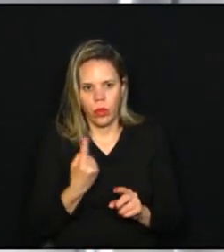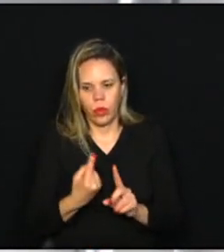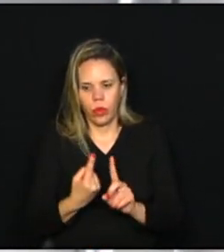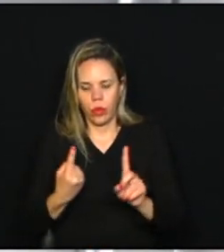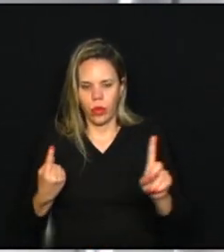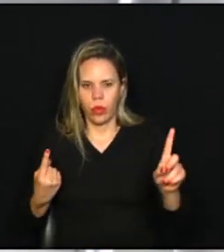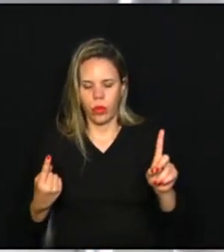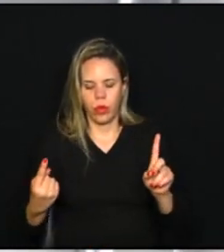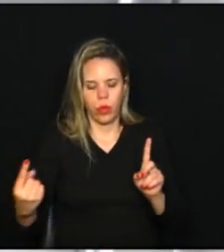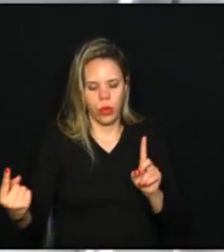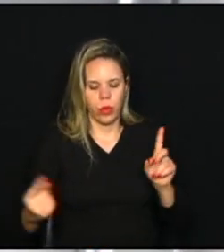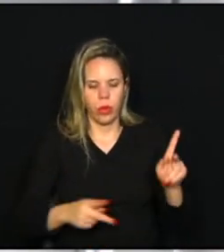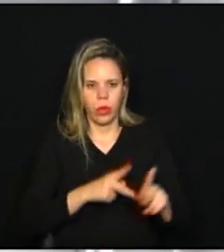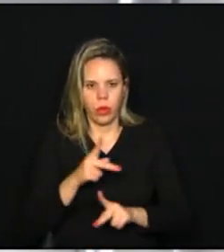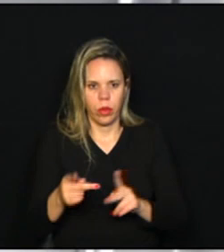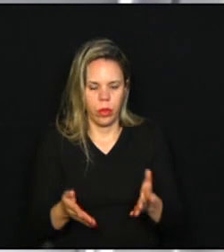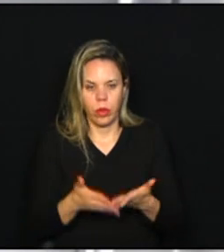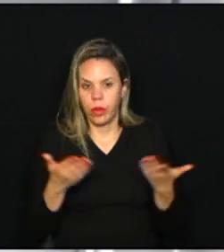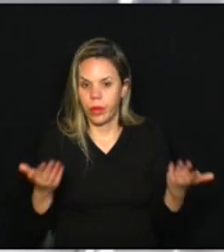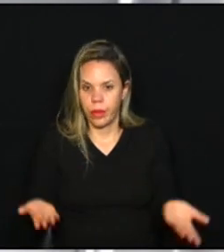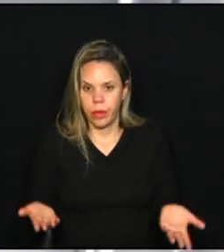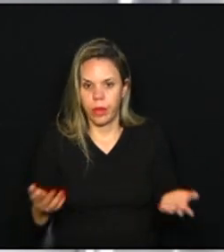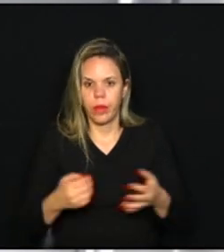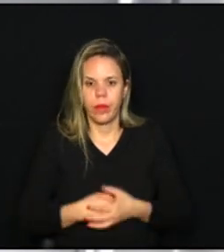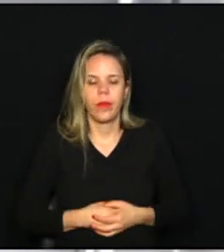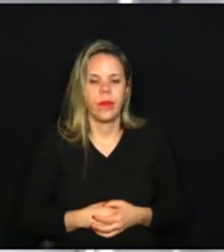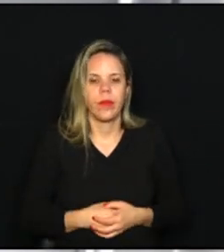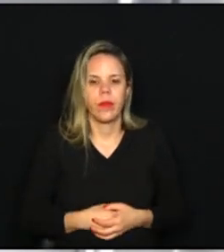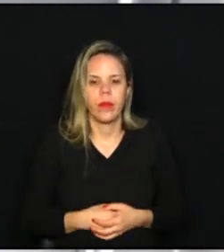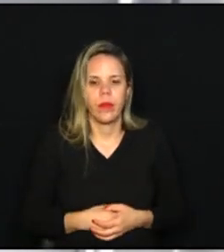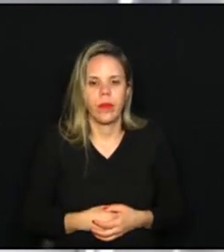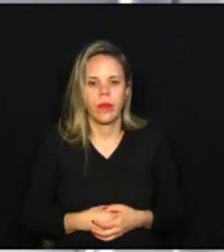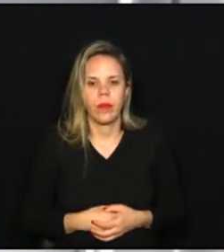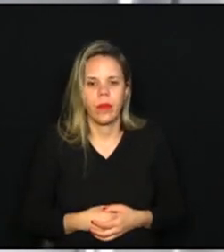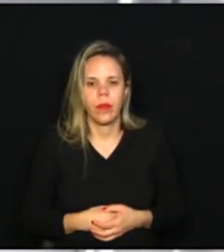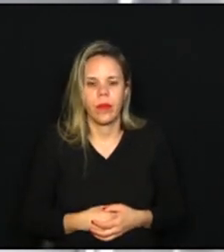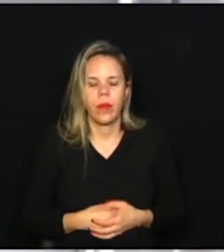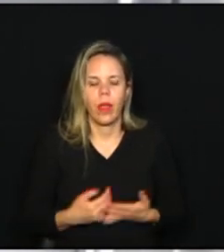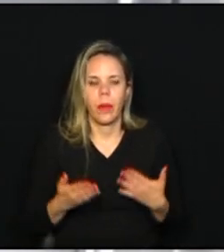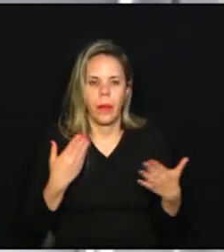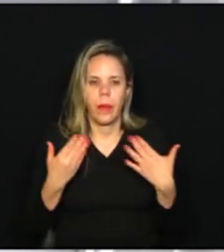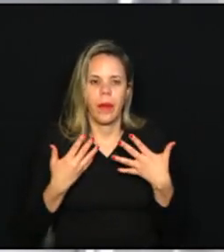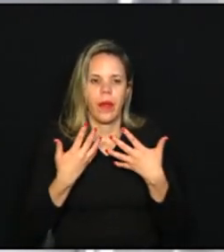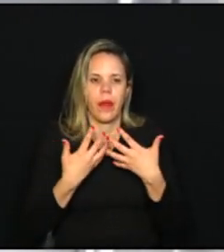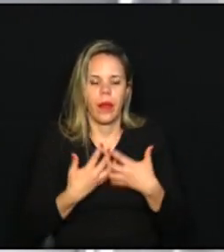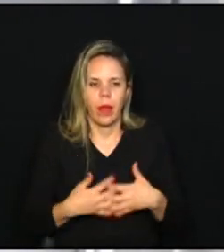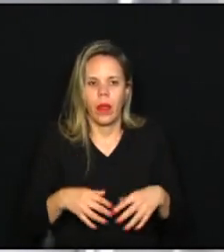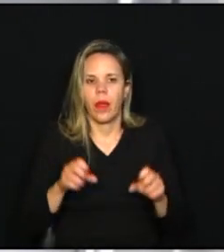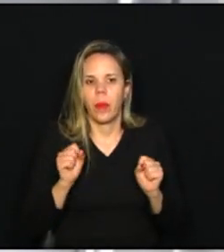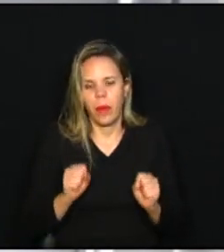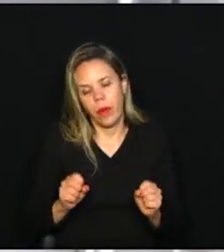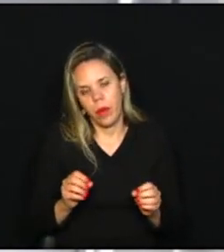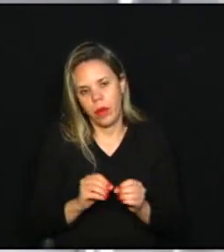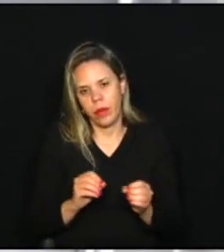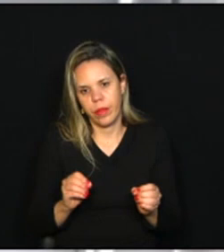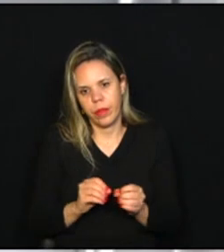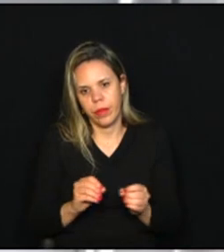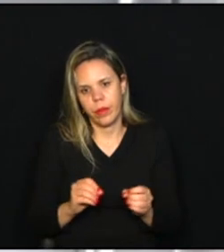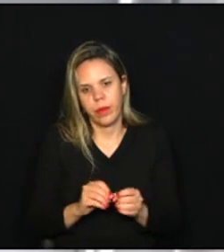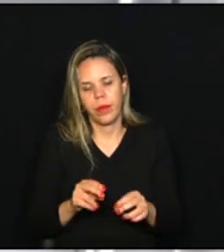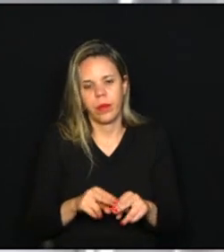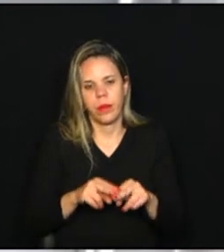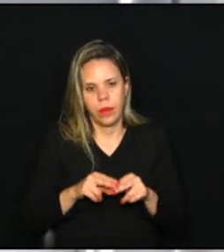população vulnerável. Então, assim, acho que é um debate que a gente pode fazer até por